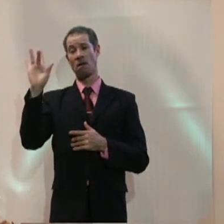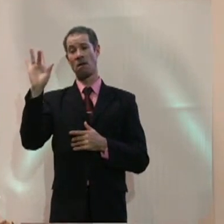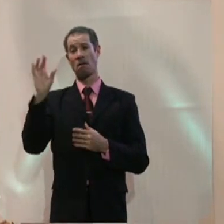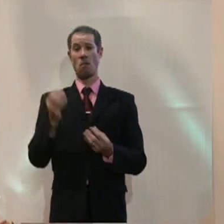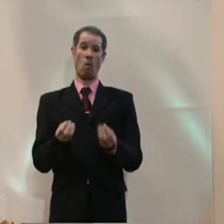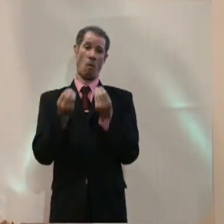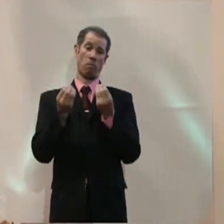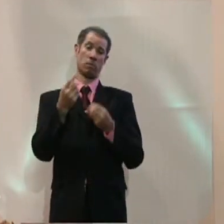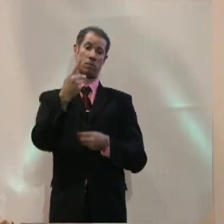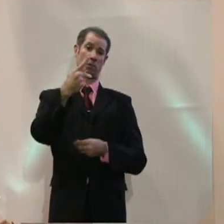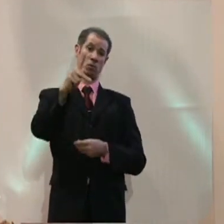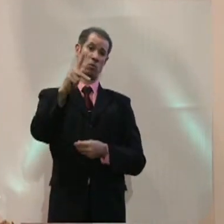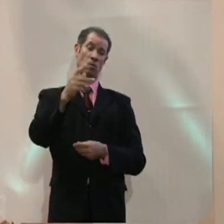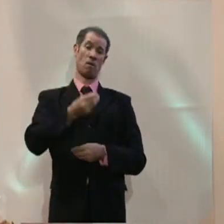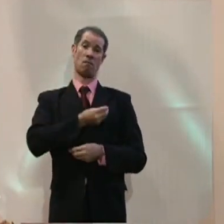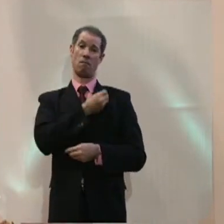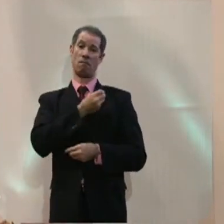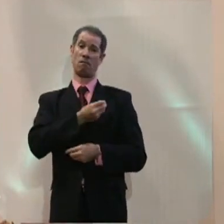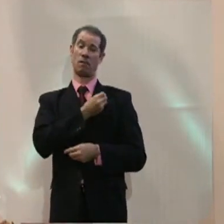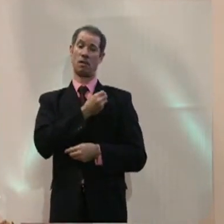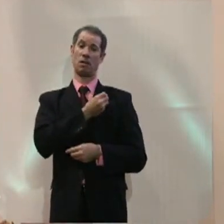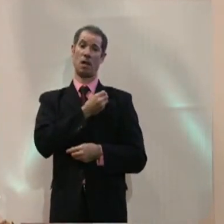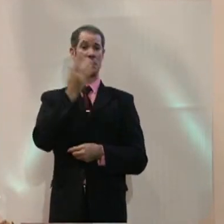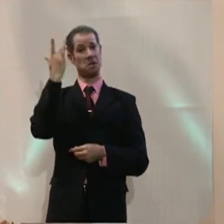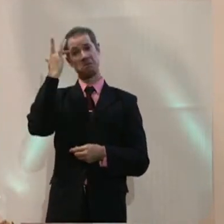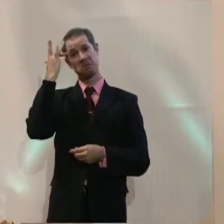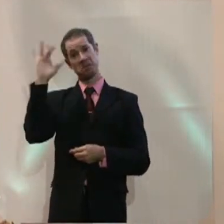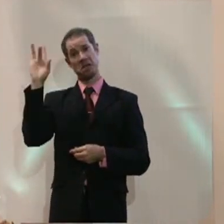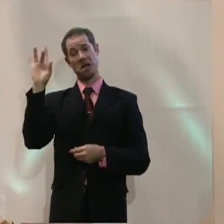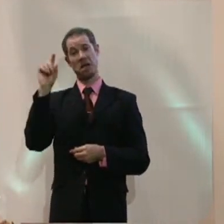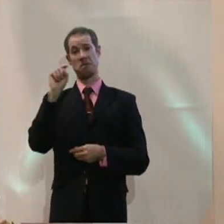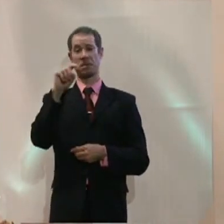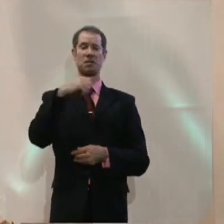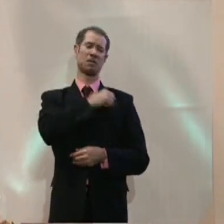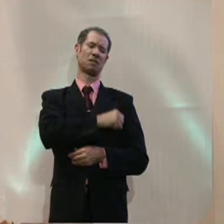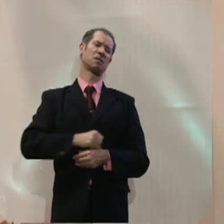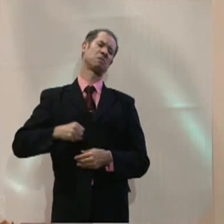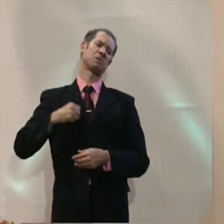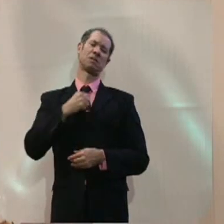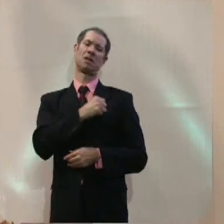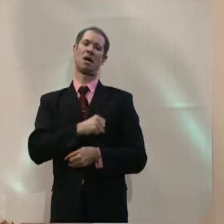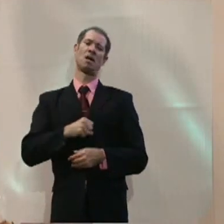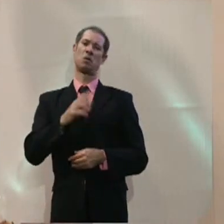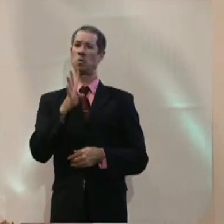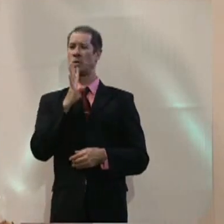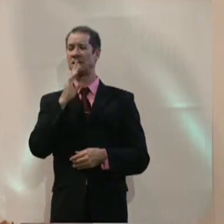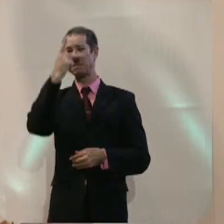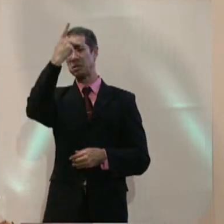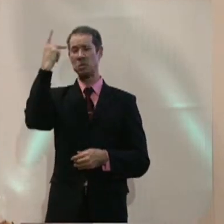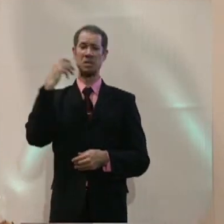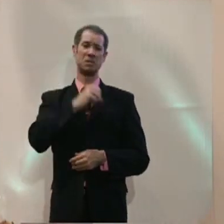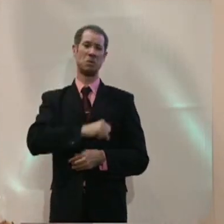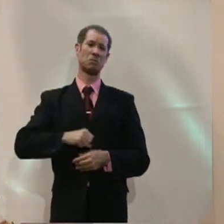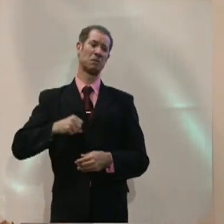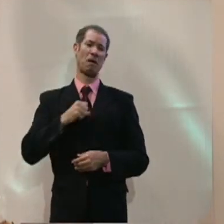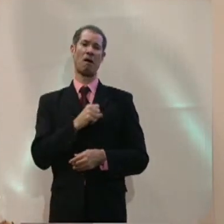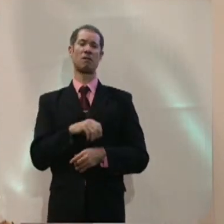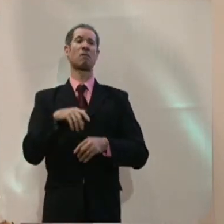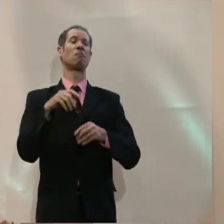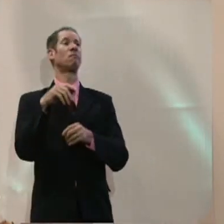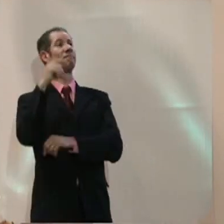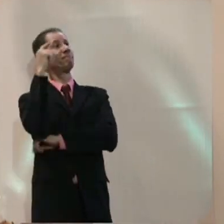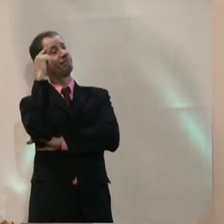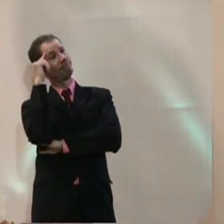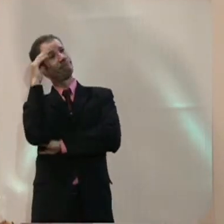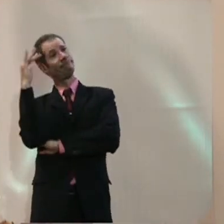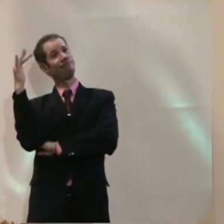aplicam a você. Eu não sei do que é que você tem saudades. Às vezes eu conheço gente que ficou parado no tempo e no espaço